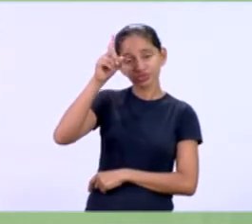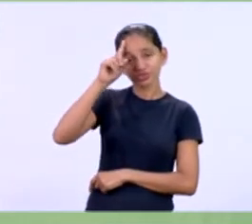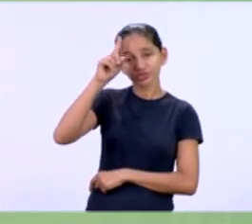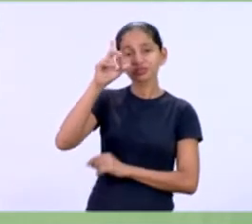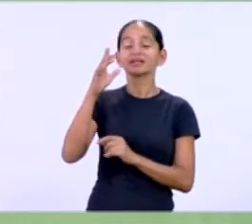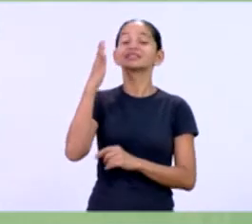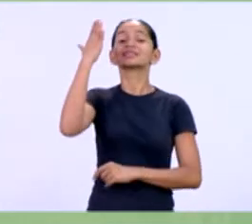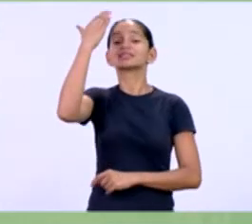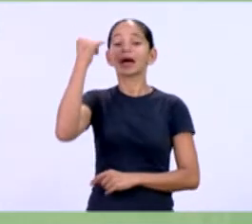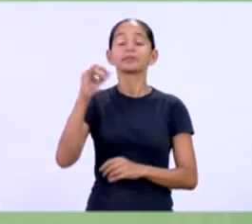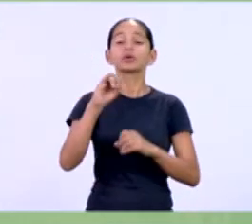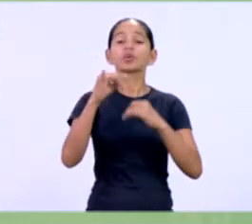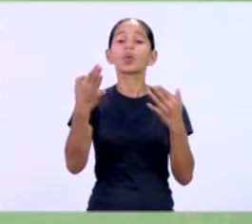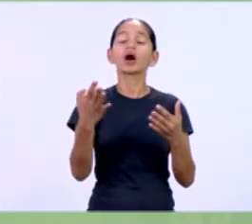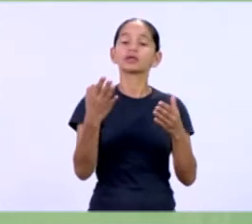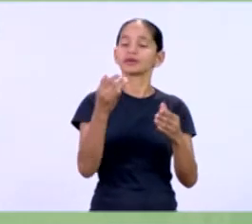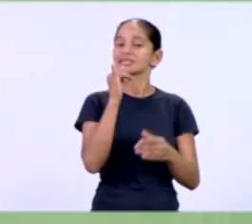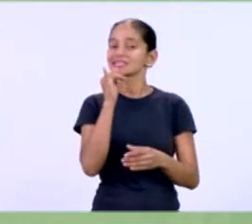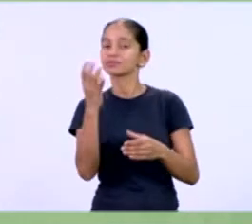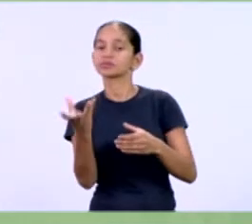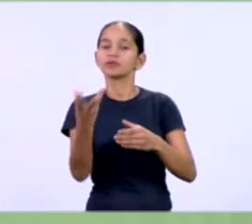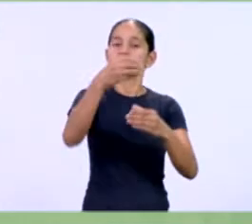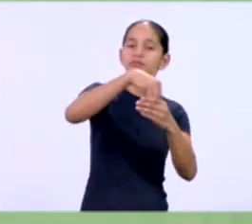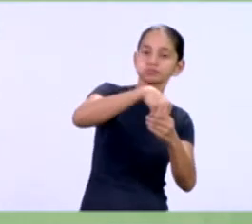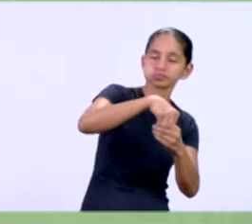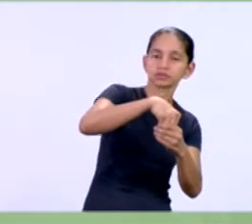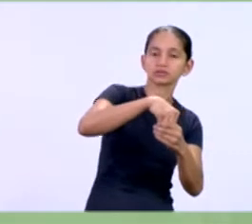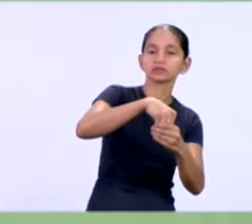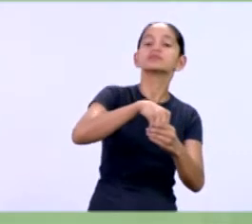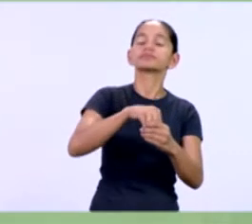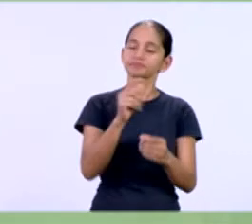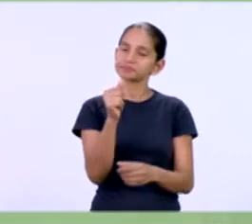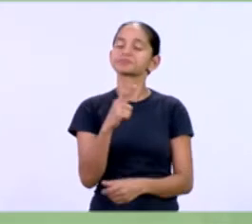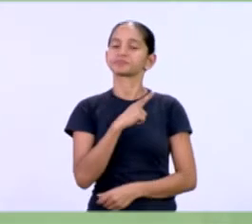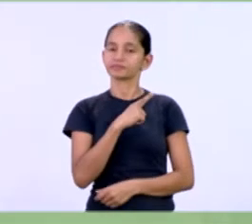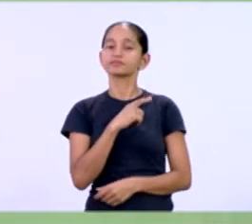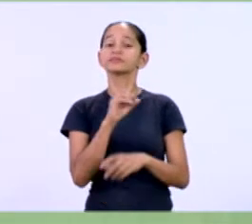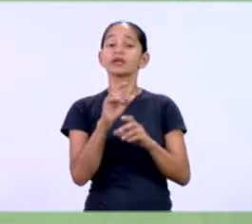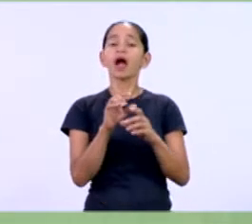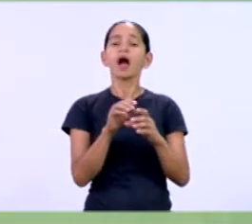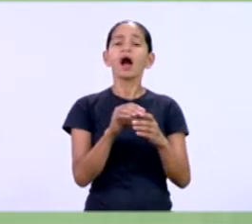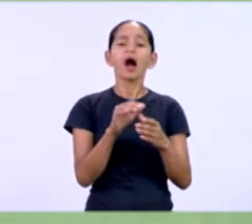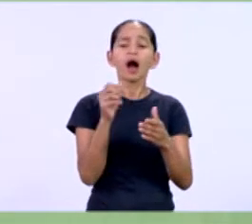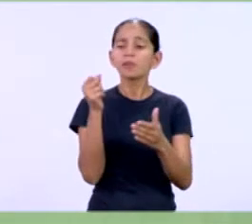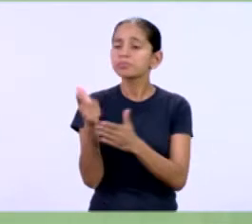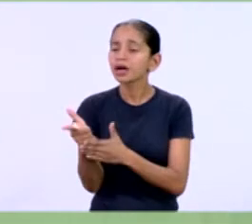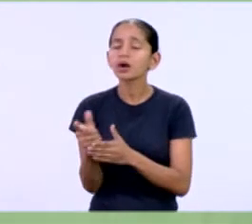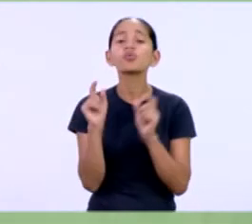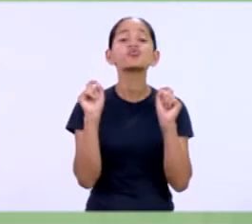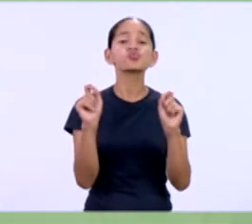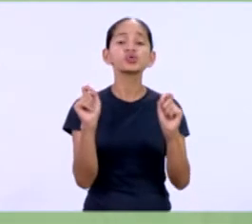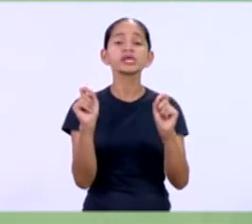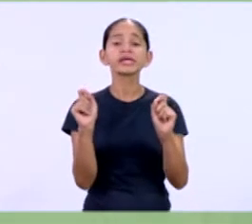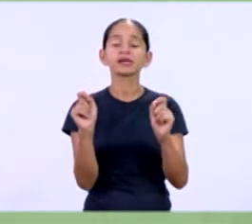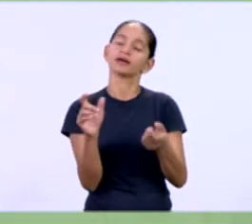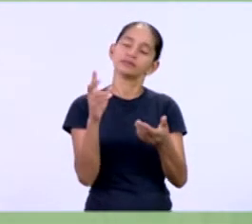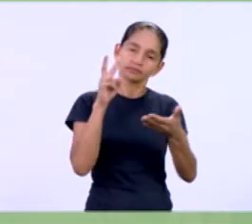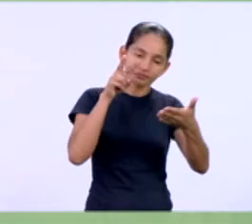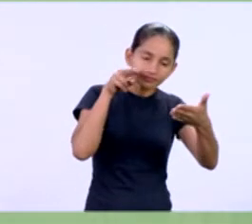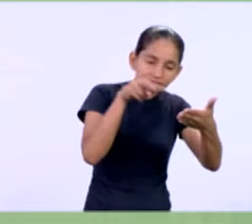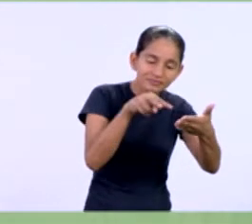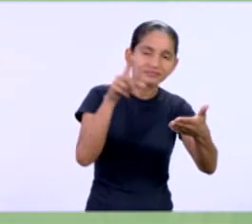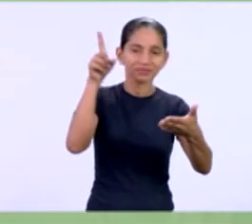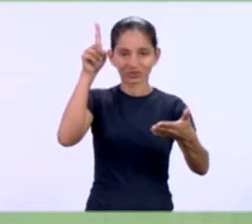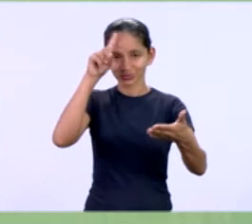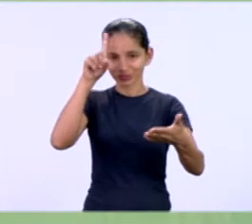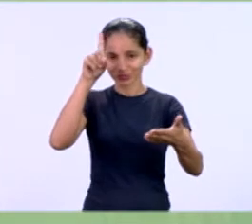o destino de todo o dinheiro movimentado diariamente. O importante é